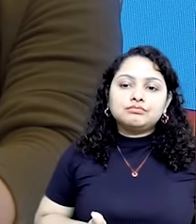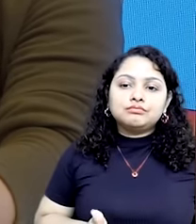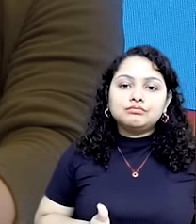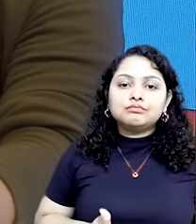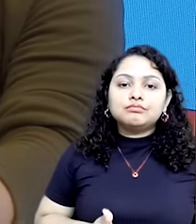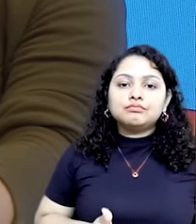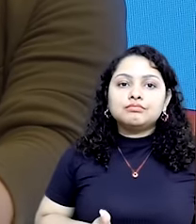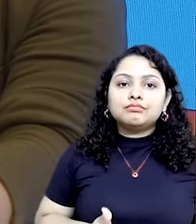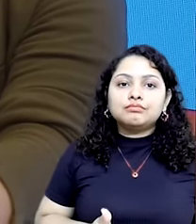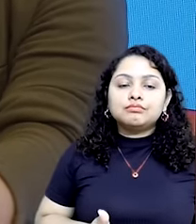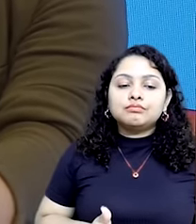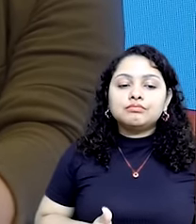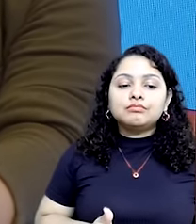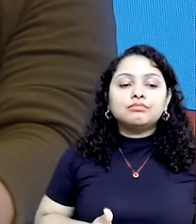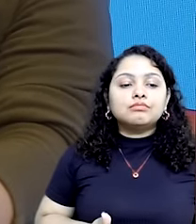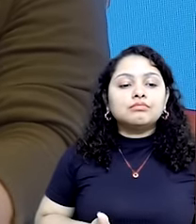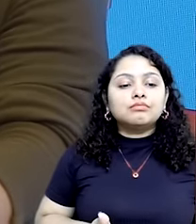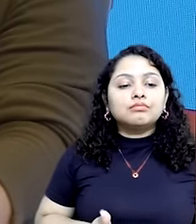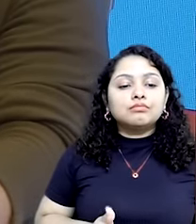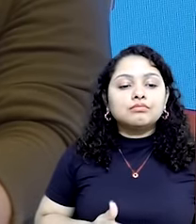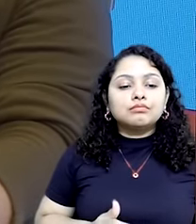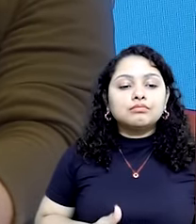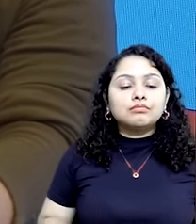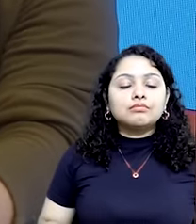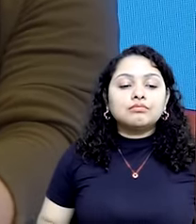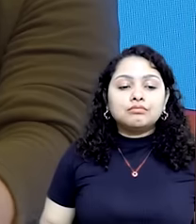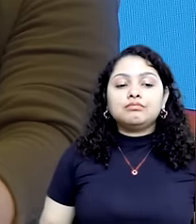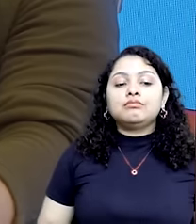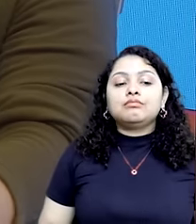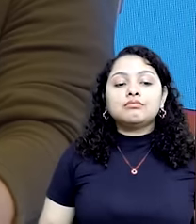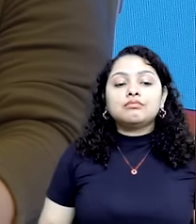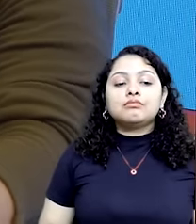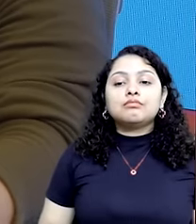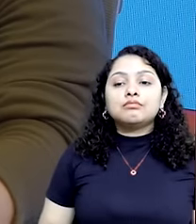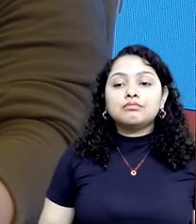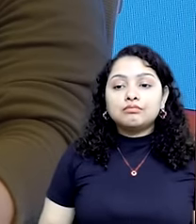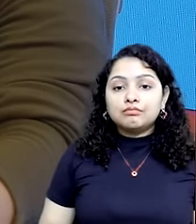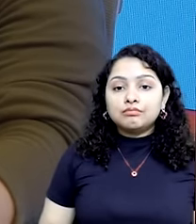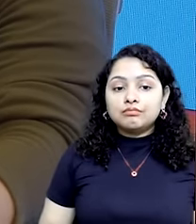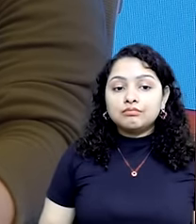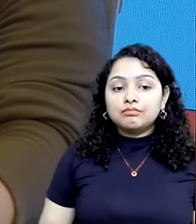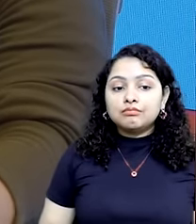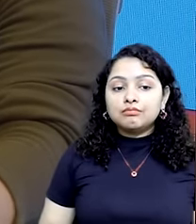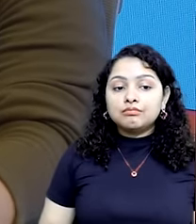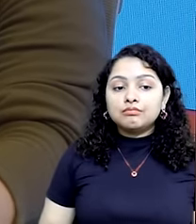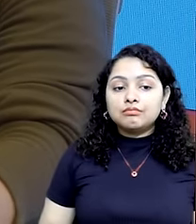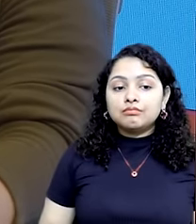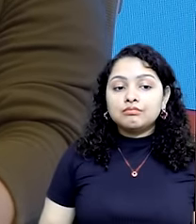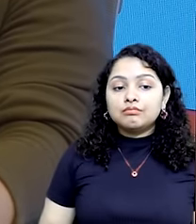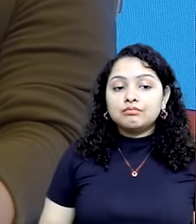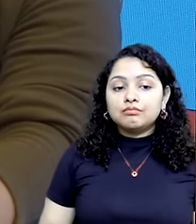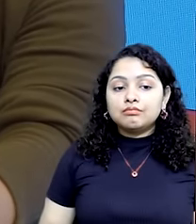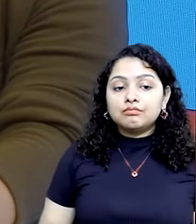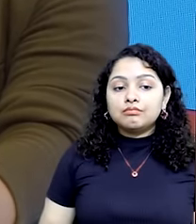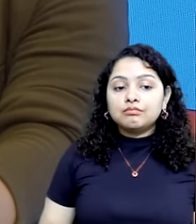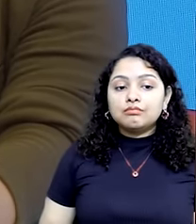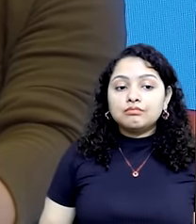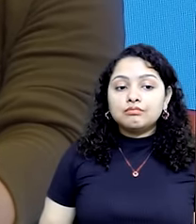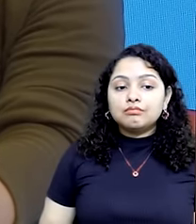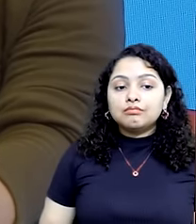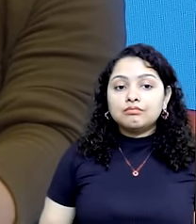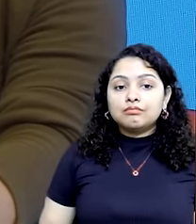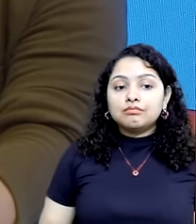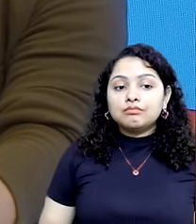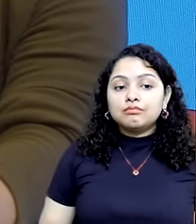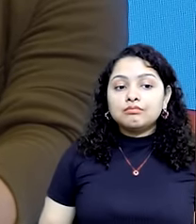está tá olhando Então vamos vamos separar assim ó vamos falar primeiro né quando usar apenas no no produto então se eu quero principalmente